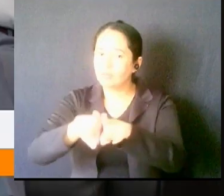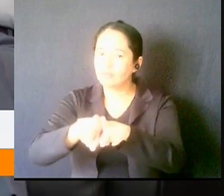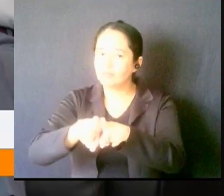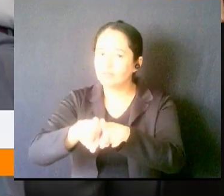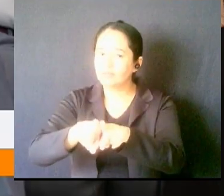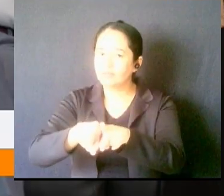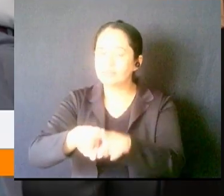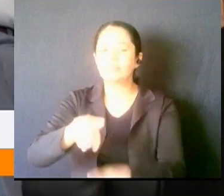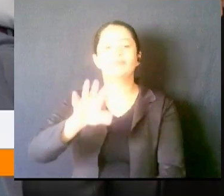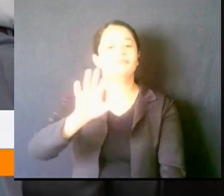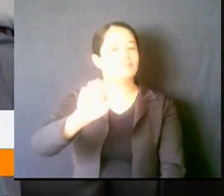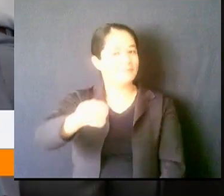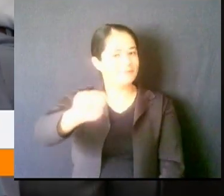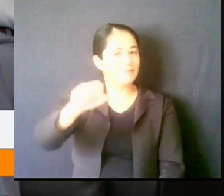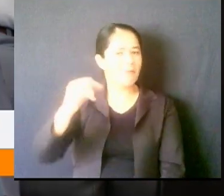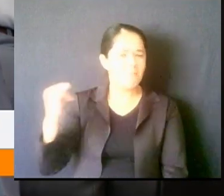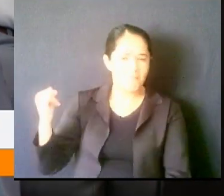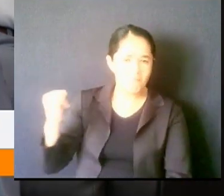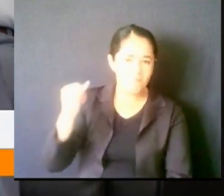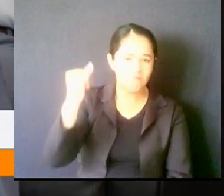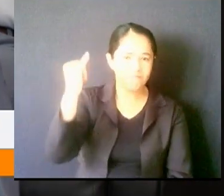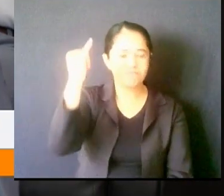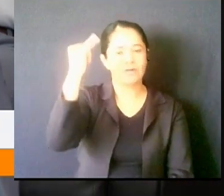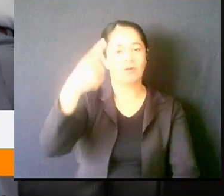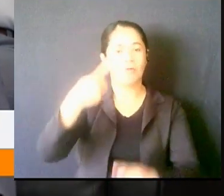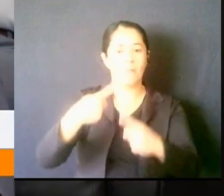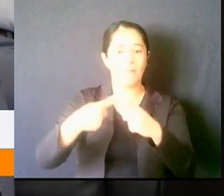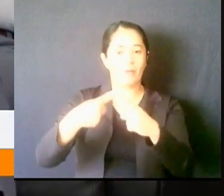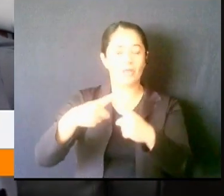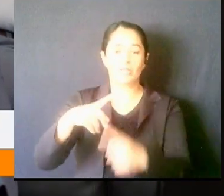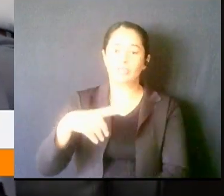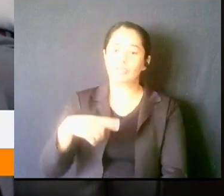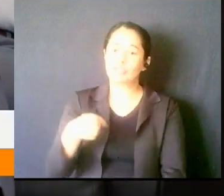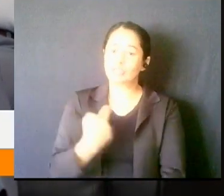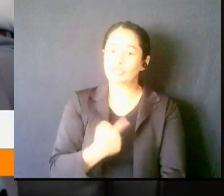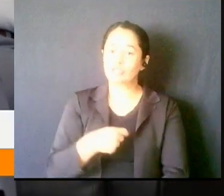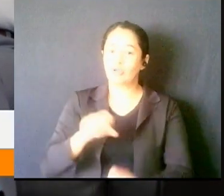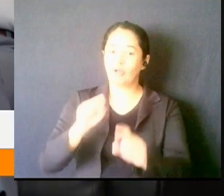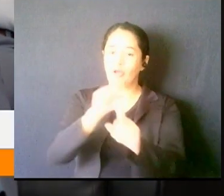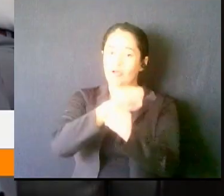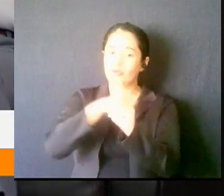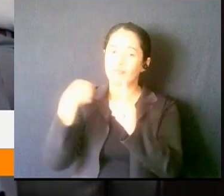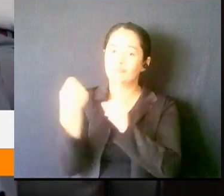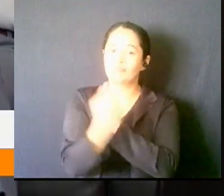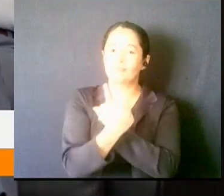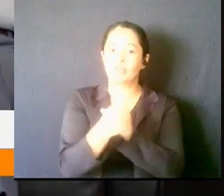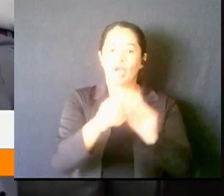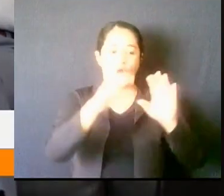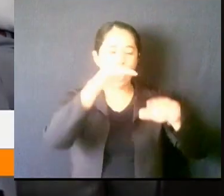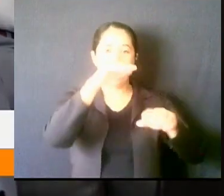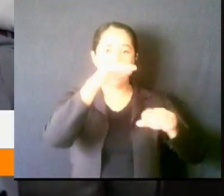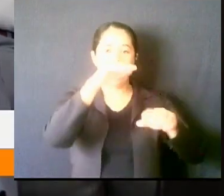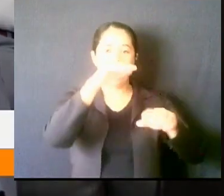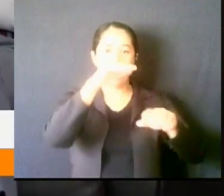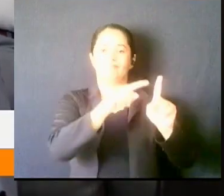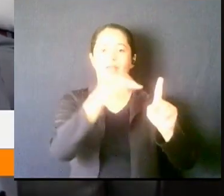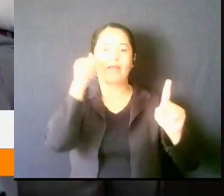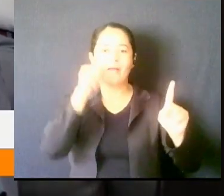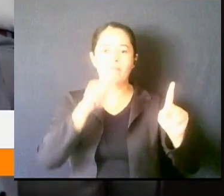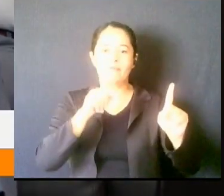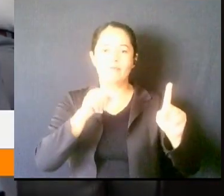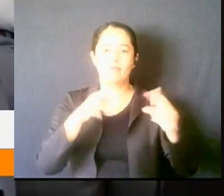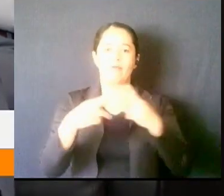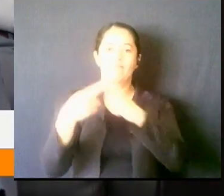Rúbia, porque a gente, como sociedade, a gente coloca na mulher a responsabilidade